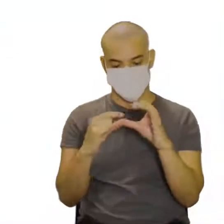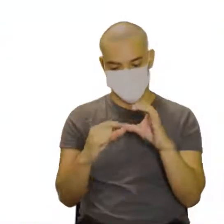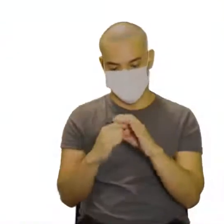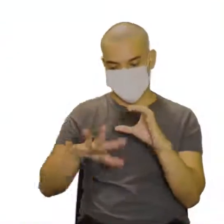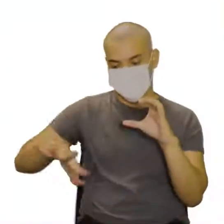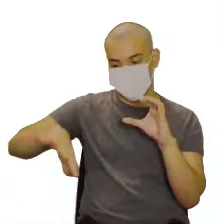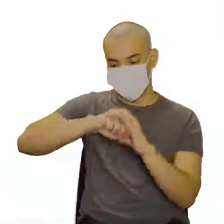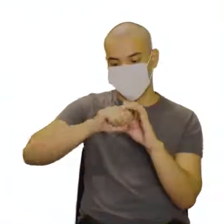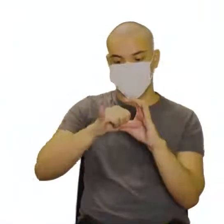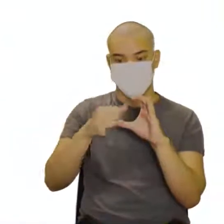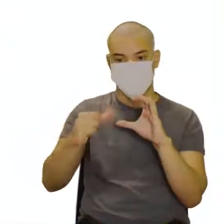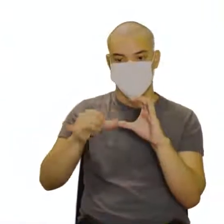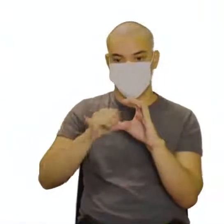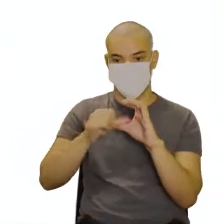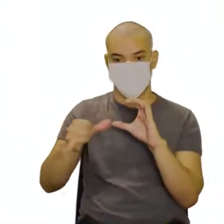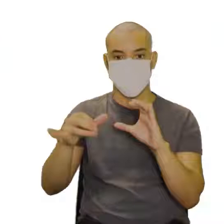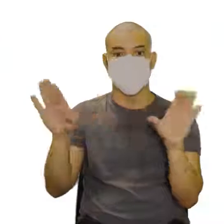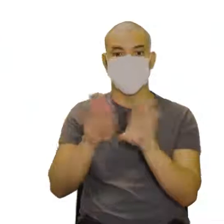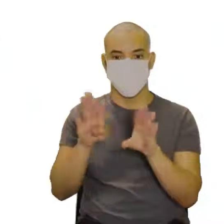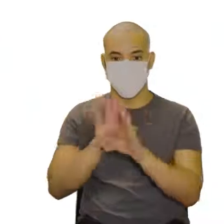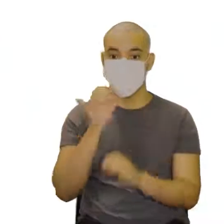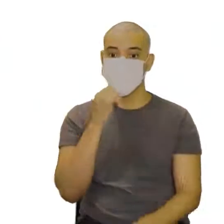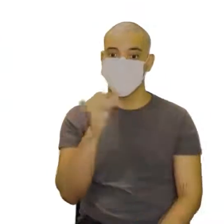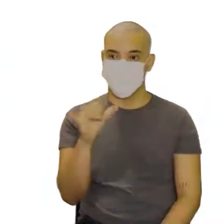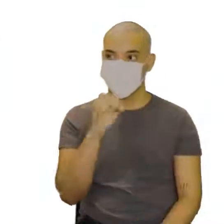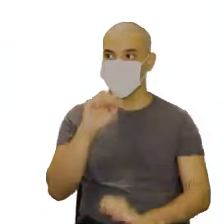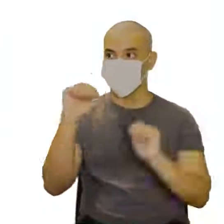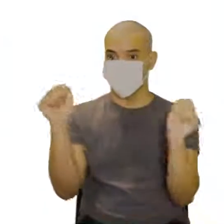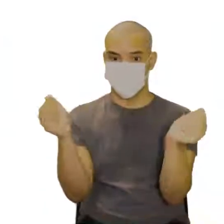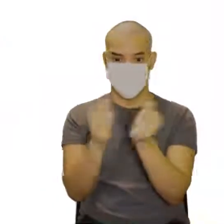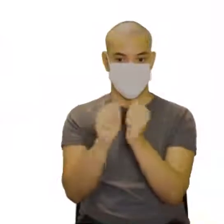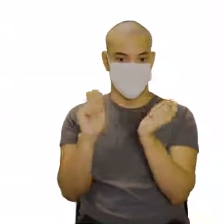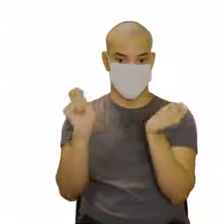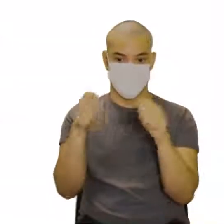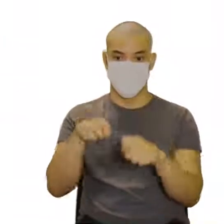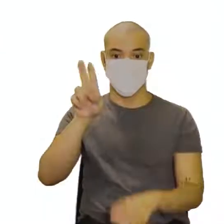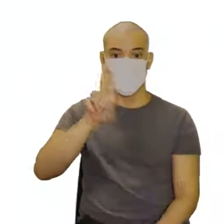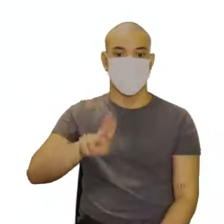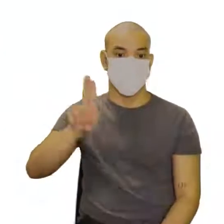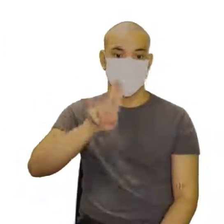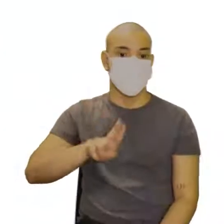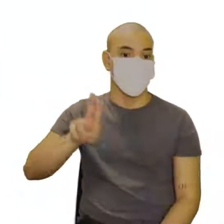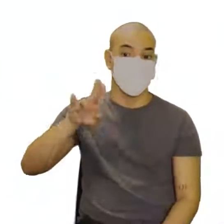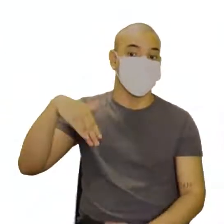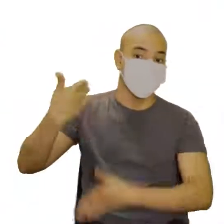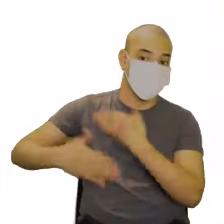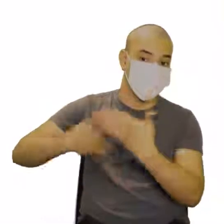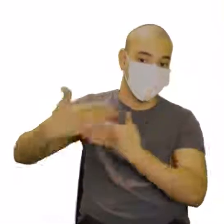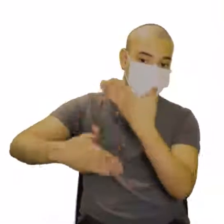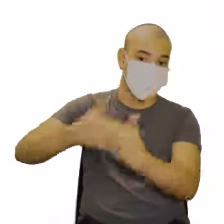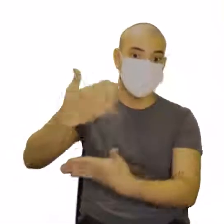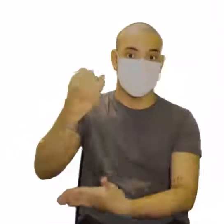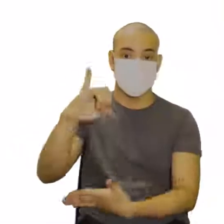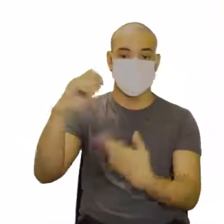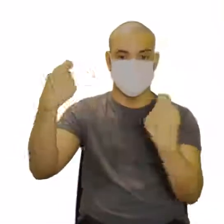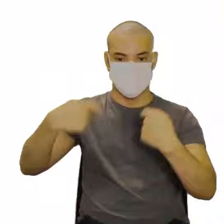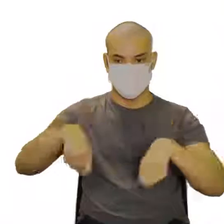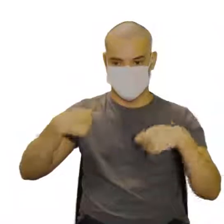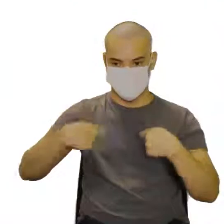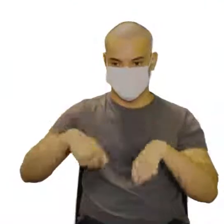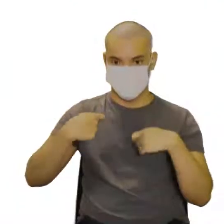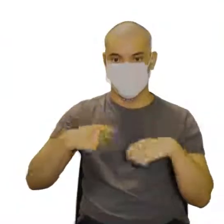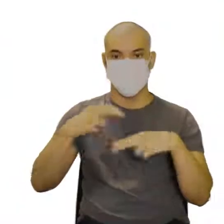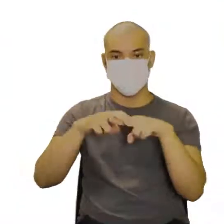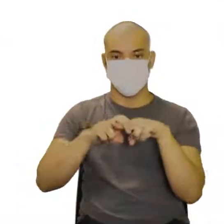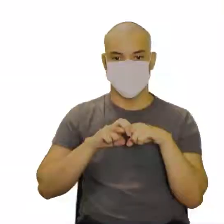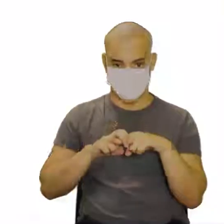carga elétrica e energia elétrica para que ela possa ser utilizada posteriormente quando necessário.